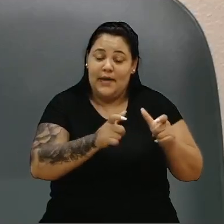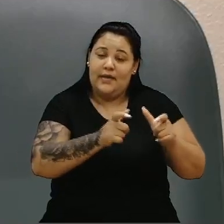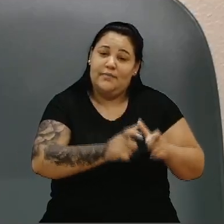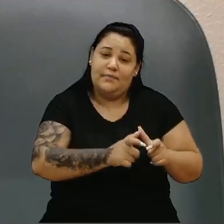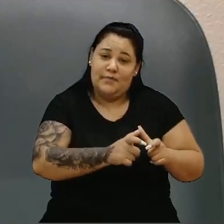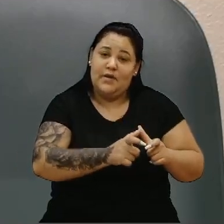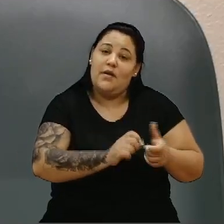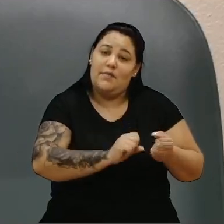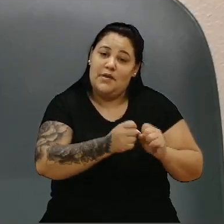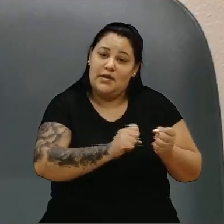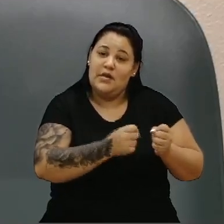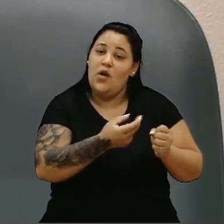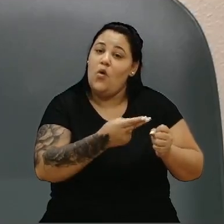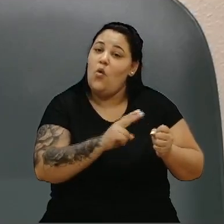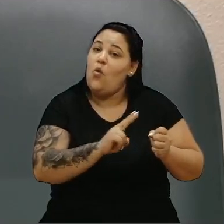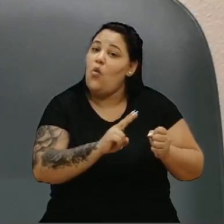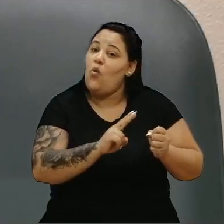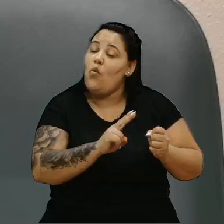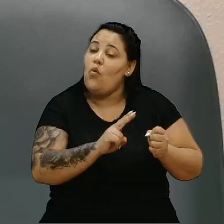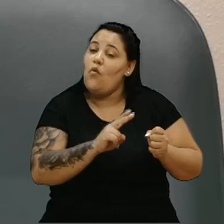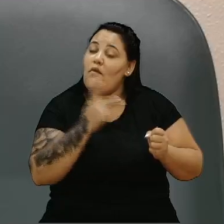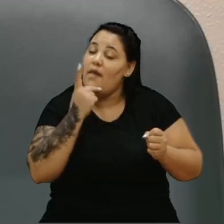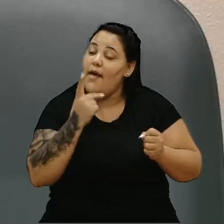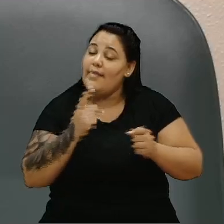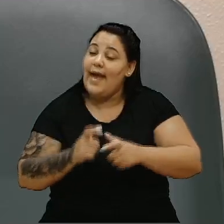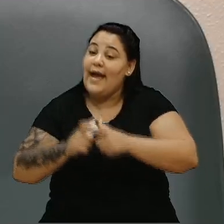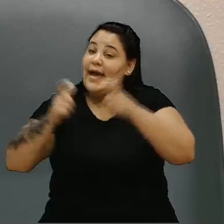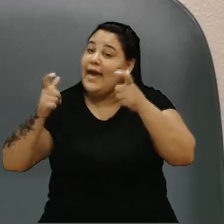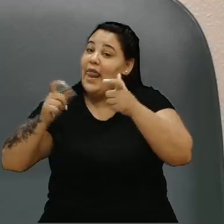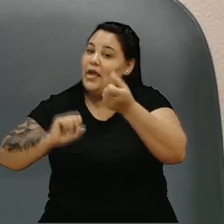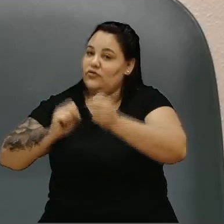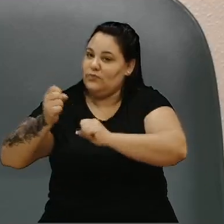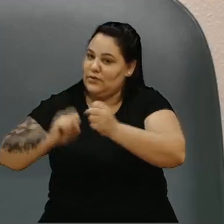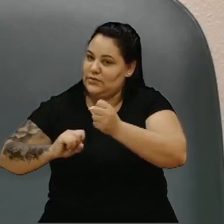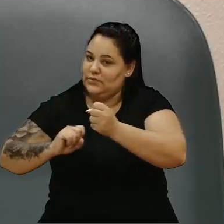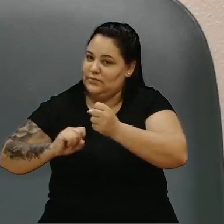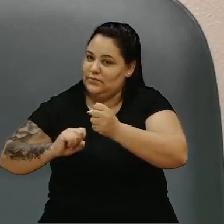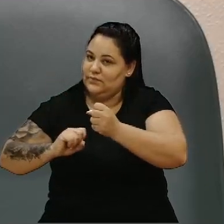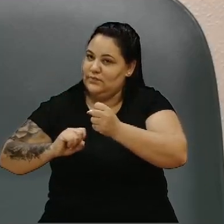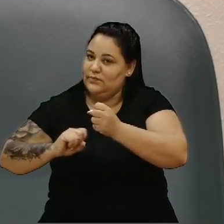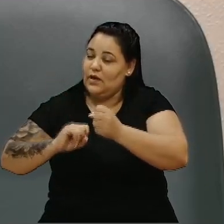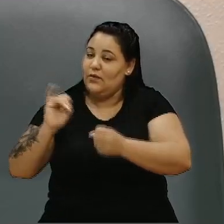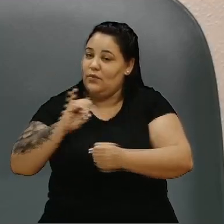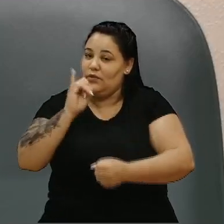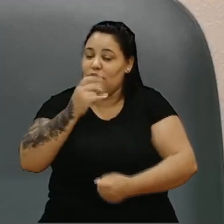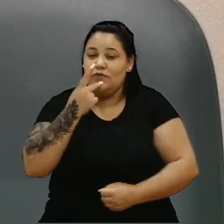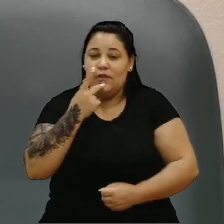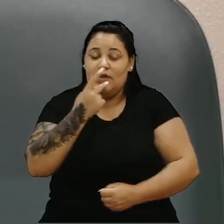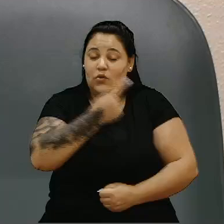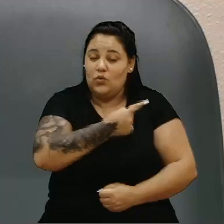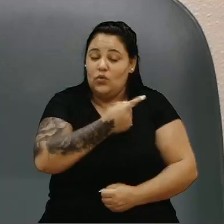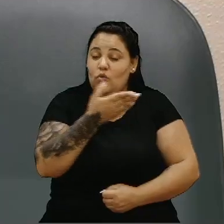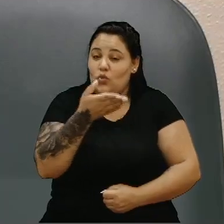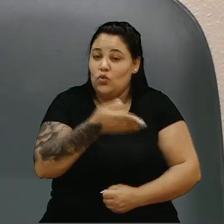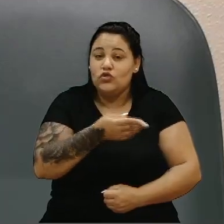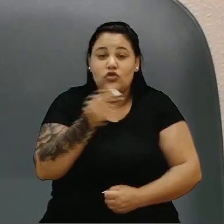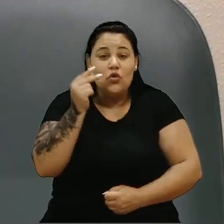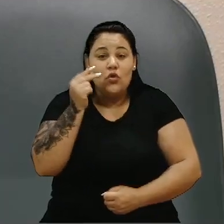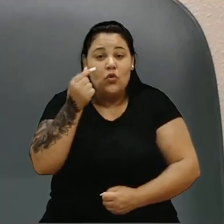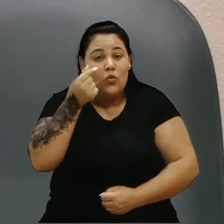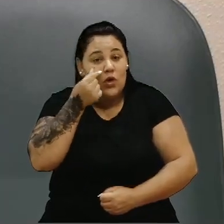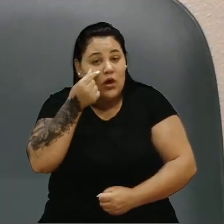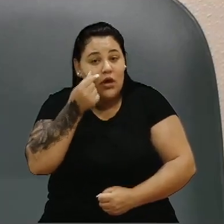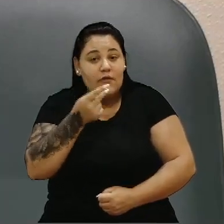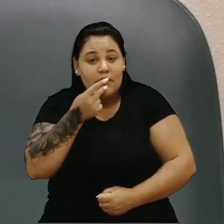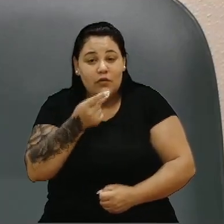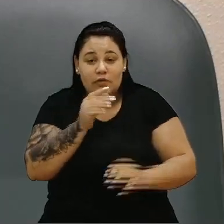acho que é importante, né, dialogar aqui com os representantes da Microempa, porque hoje o Brasil, o Eloy Frisso trouxe aqui questões sobre o governo